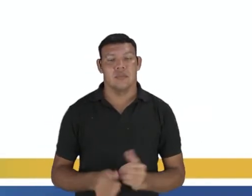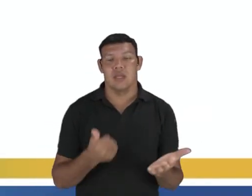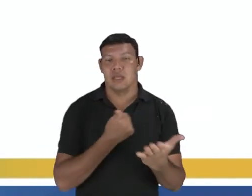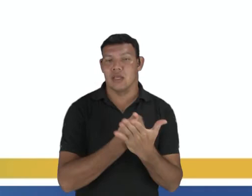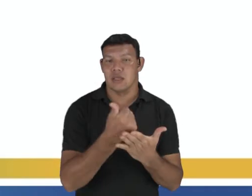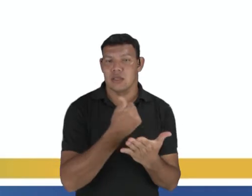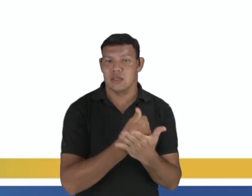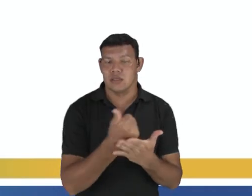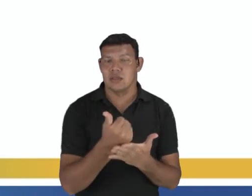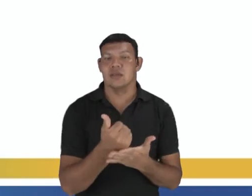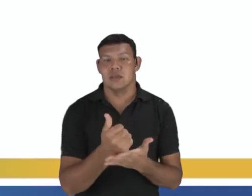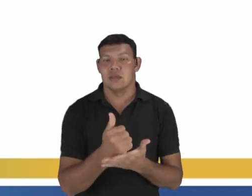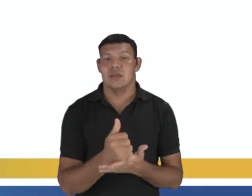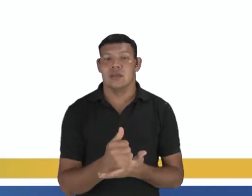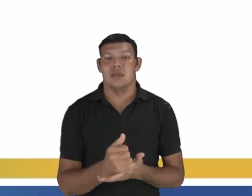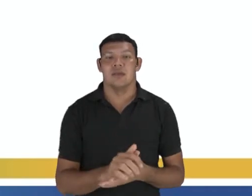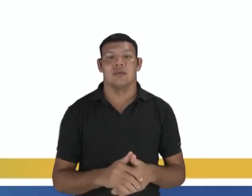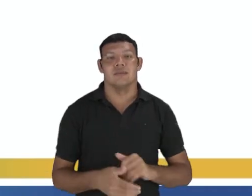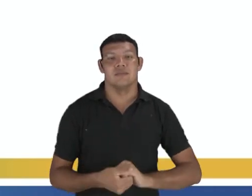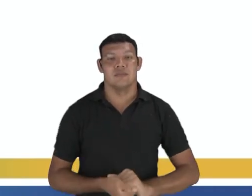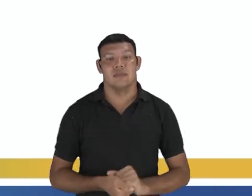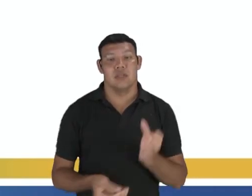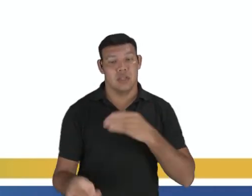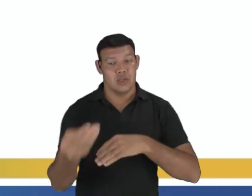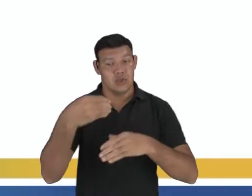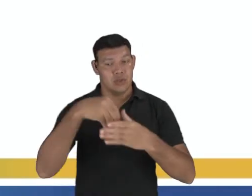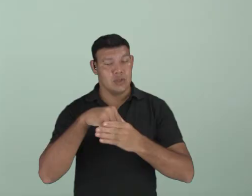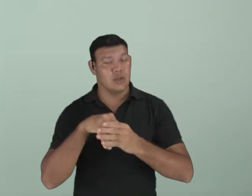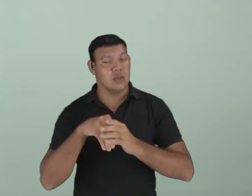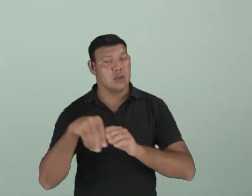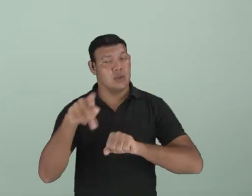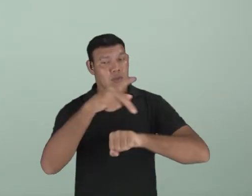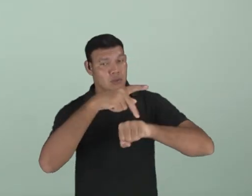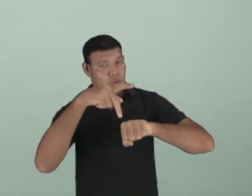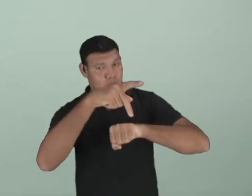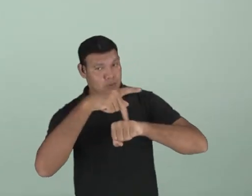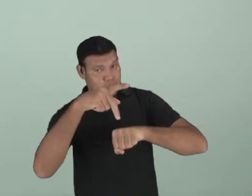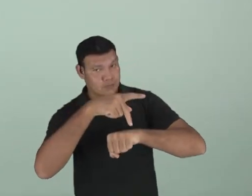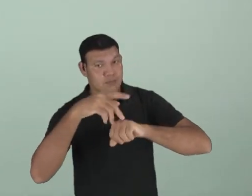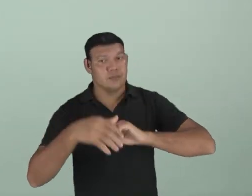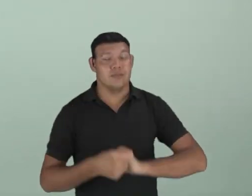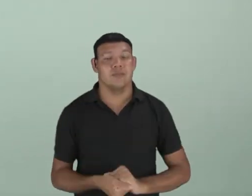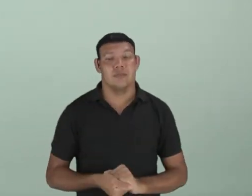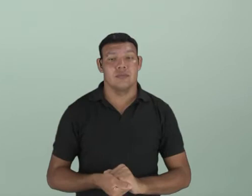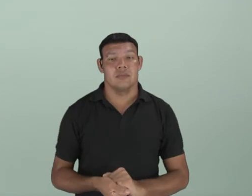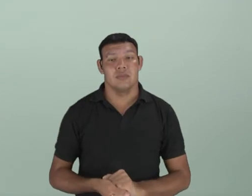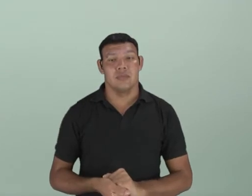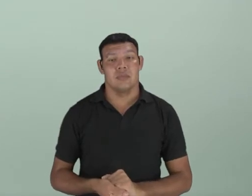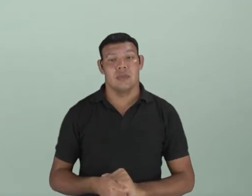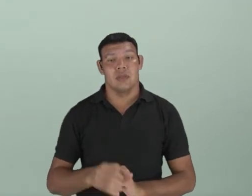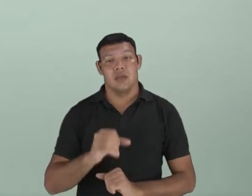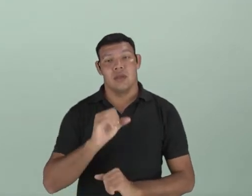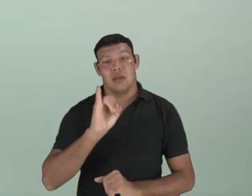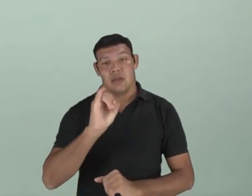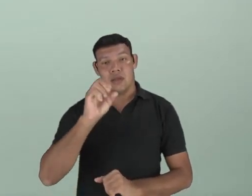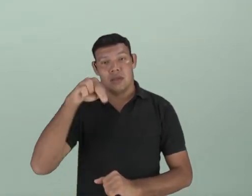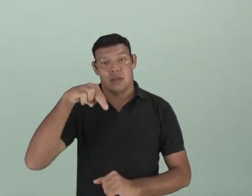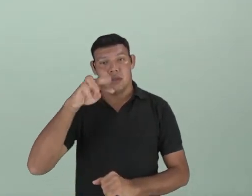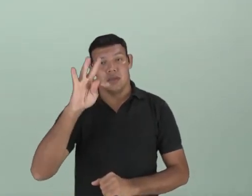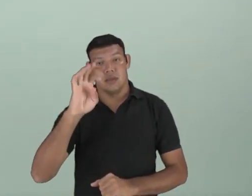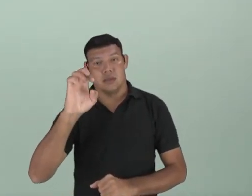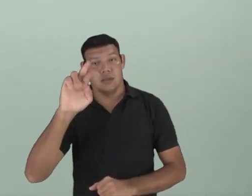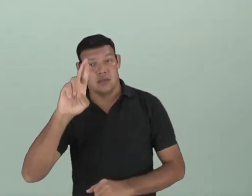ações intranacionais. O que significa isso, professora? É simples. Quando nós falamos de